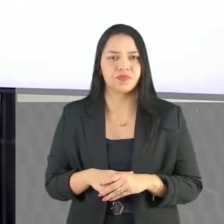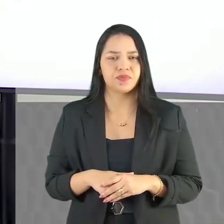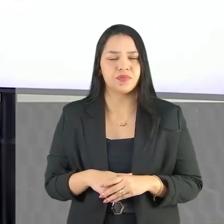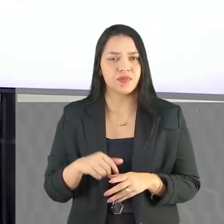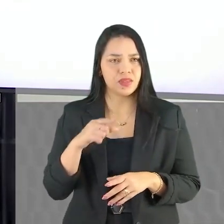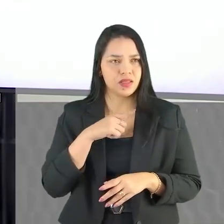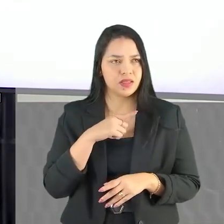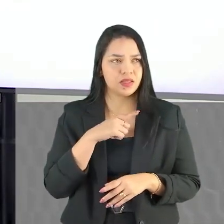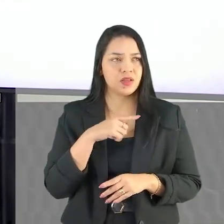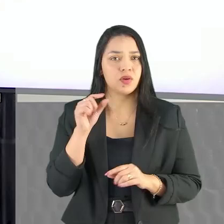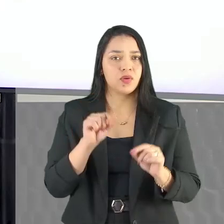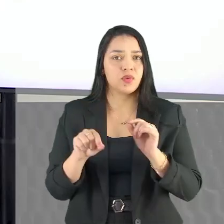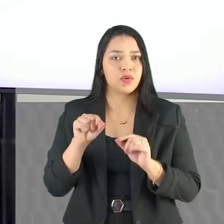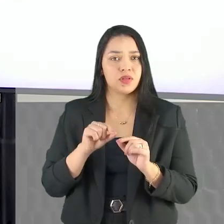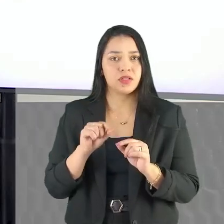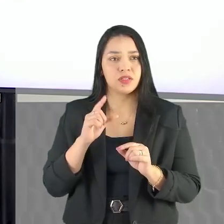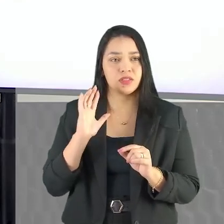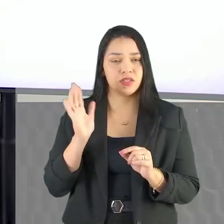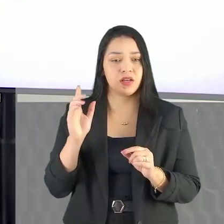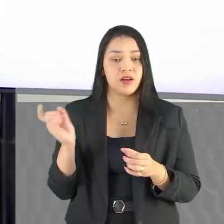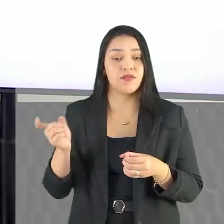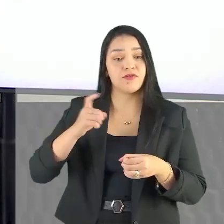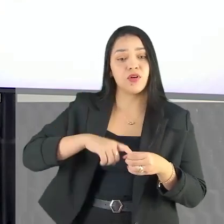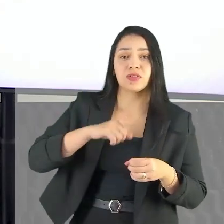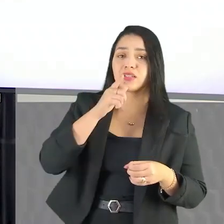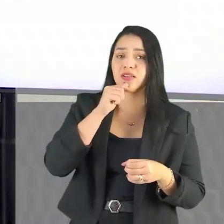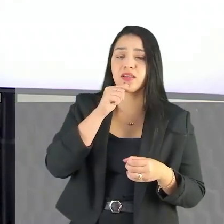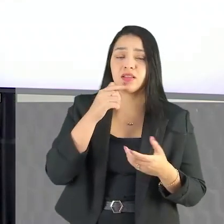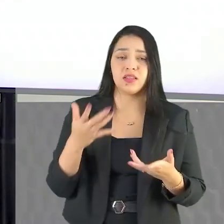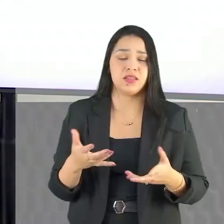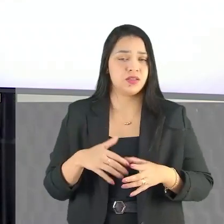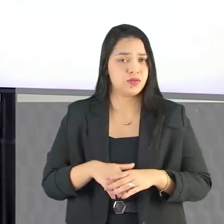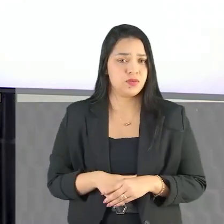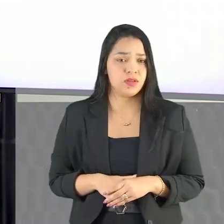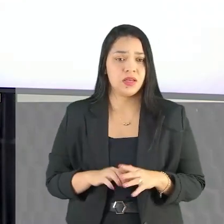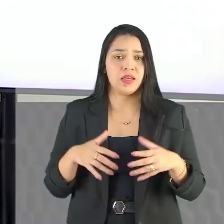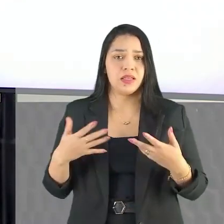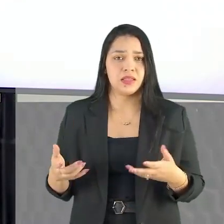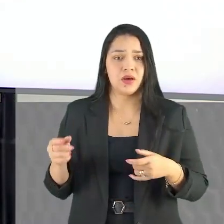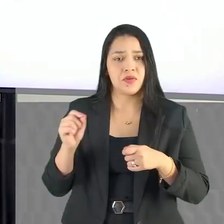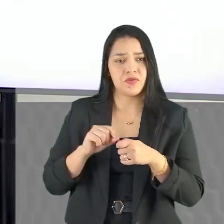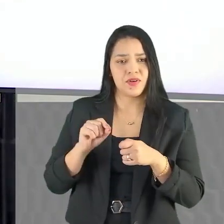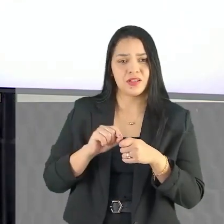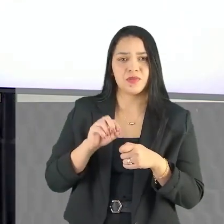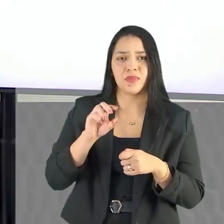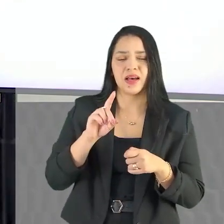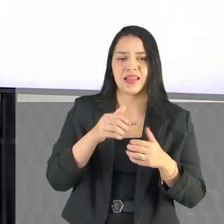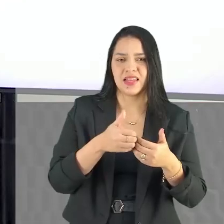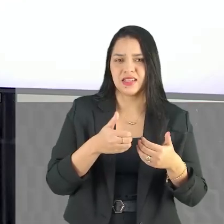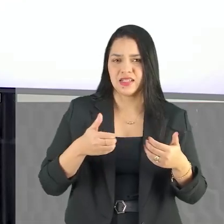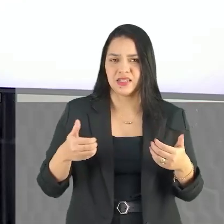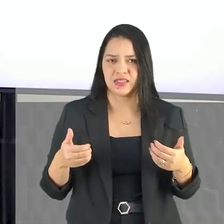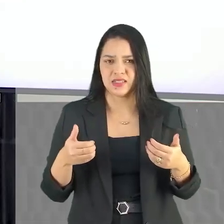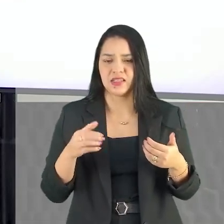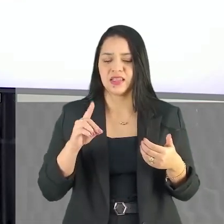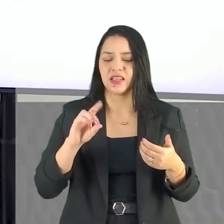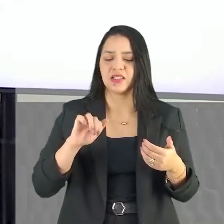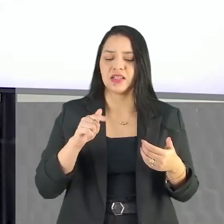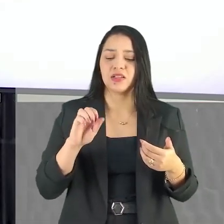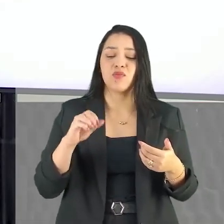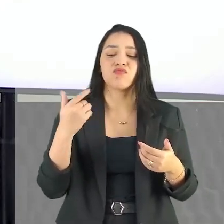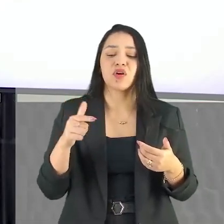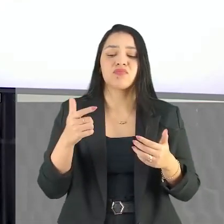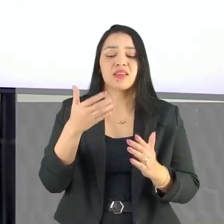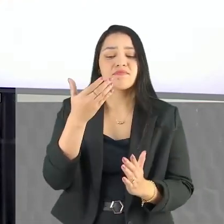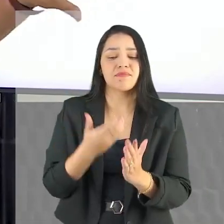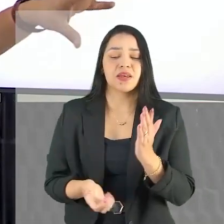resfriado, desculpa, quando ele toca no condensador, ele volta a ser líquido. Então, quando eu faço uma destilação, não tem perda de